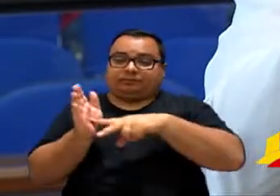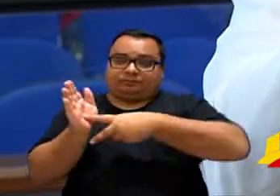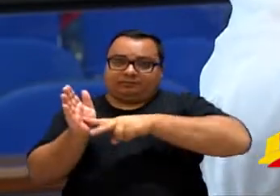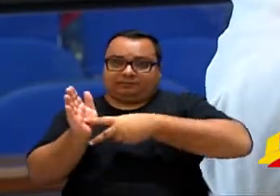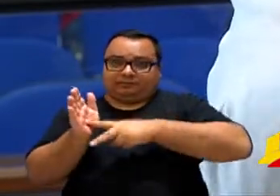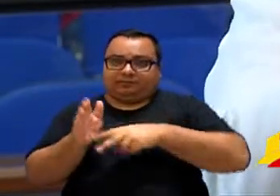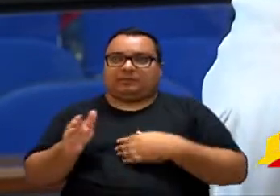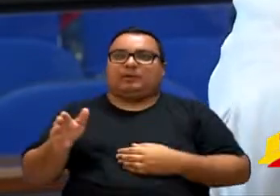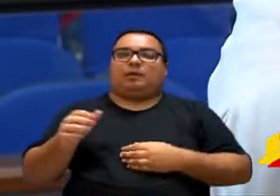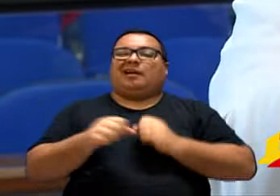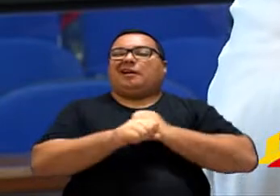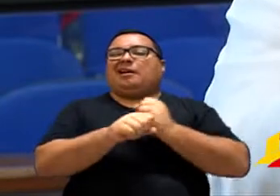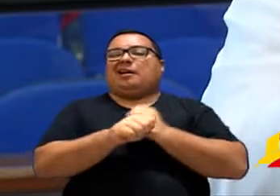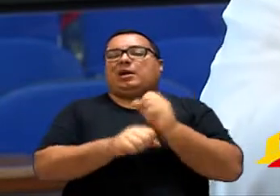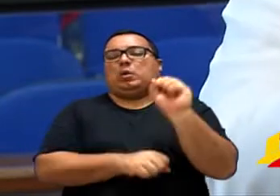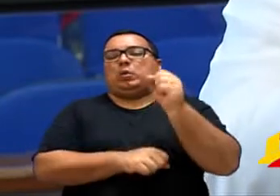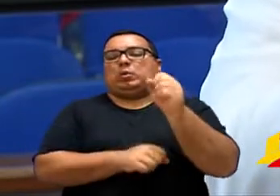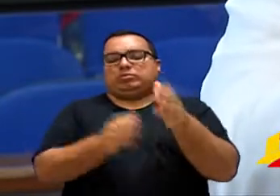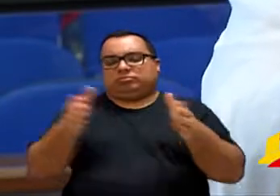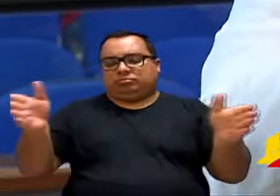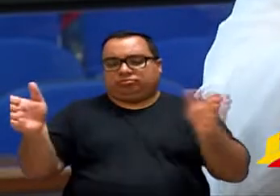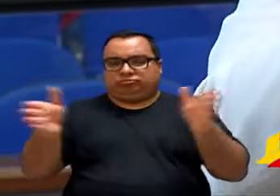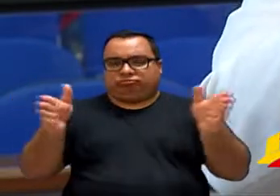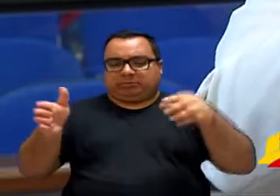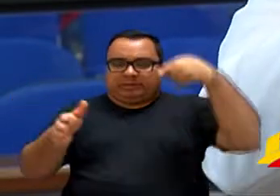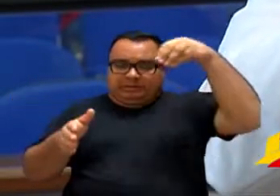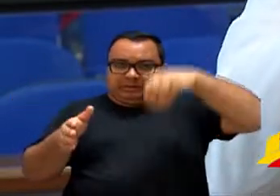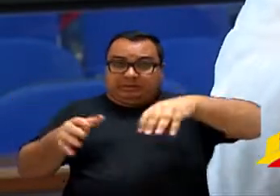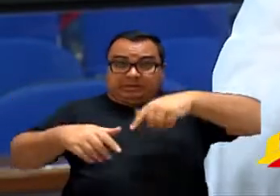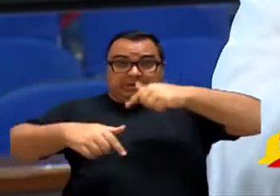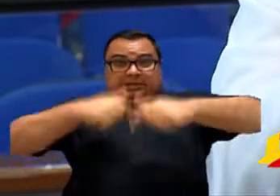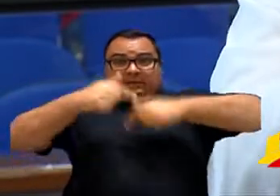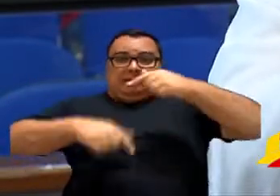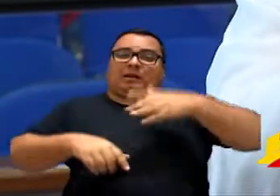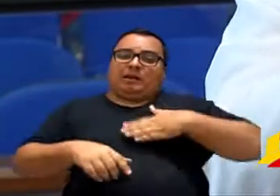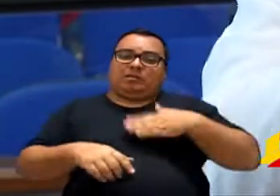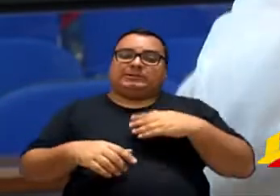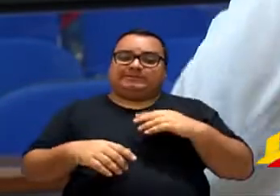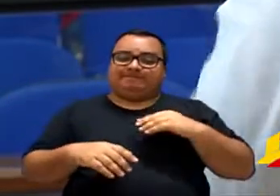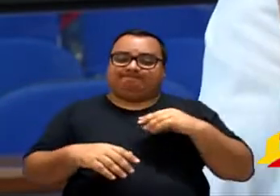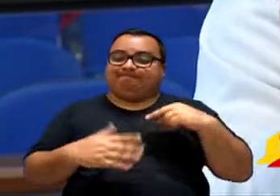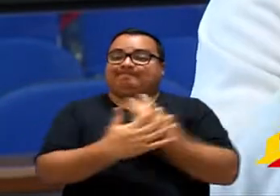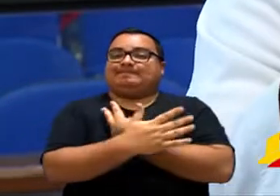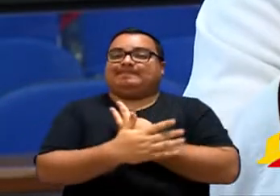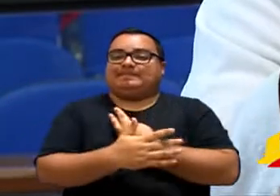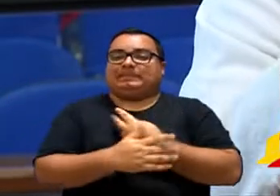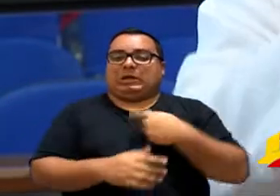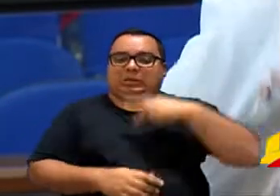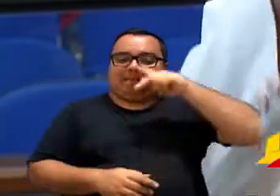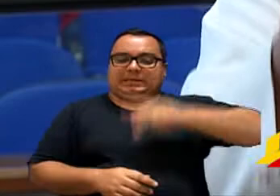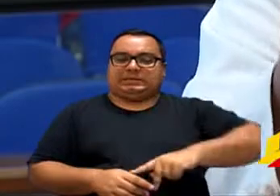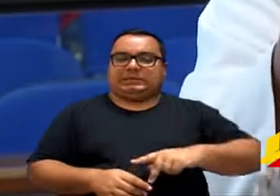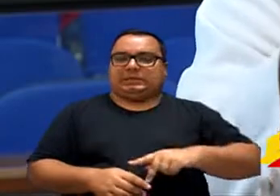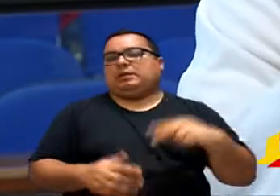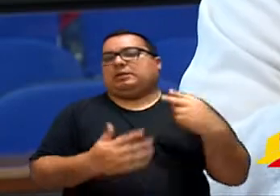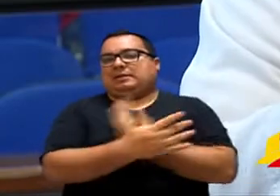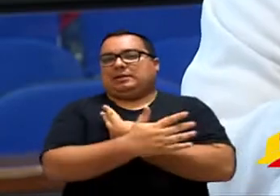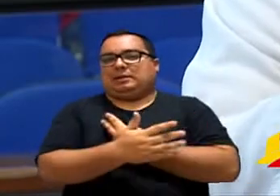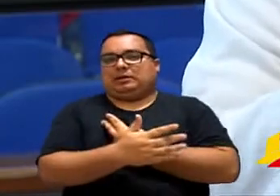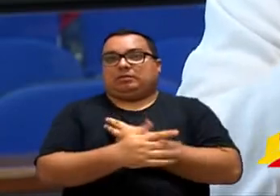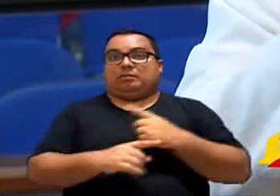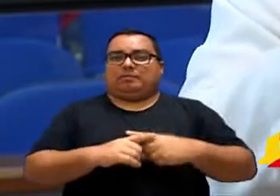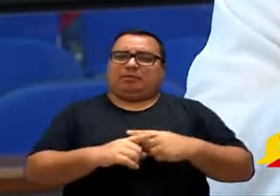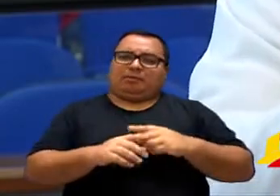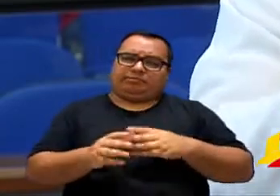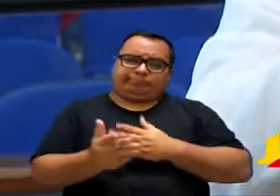anos errei muitas vezes na minha na minha presidência e refiz e retomei o caminho